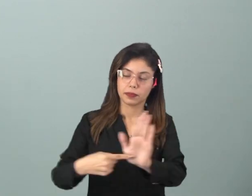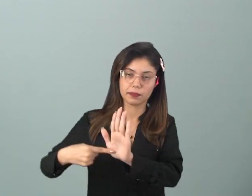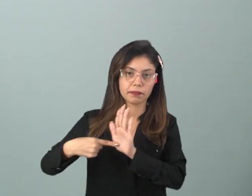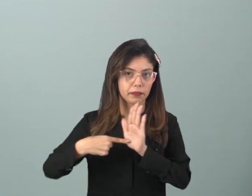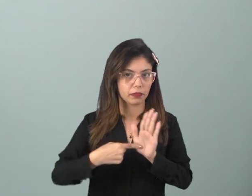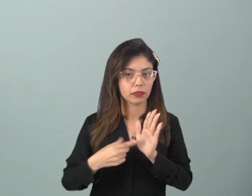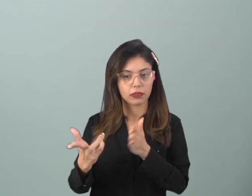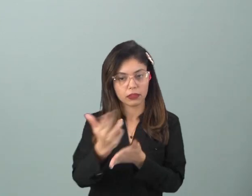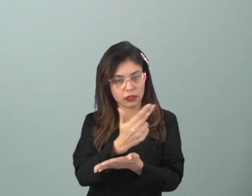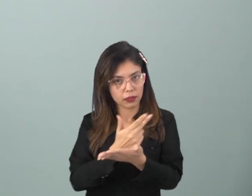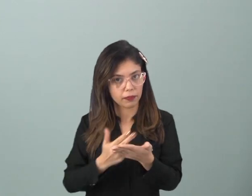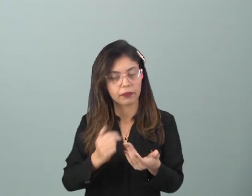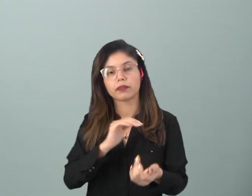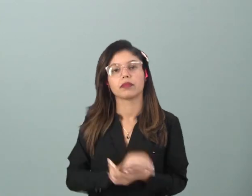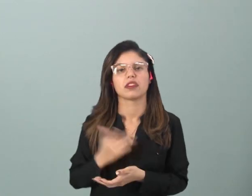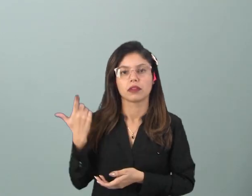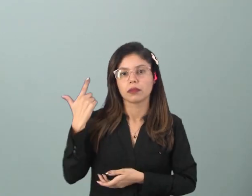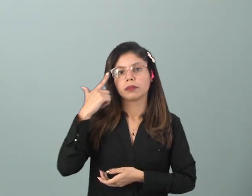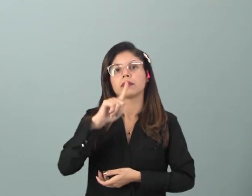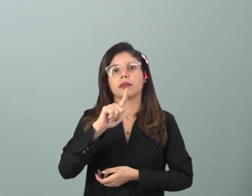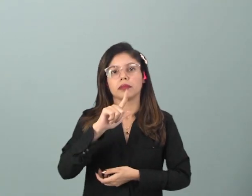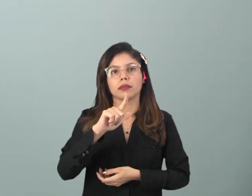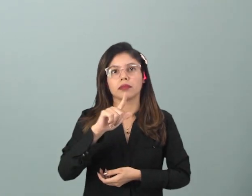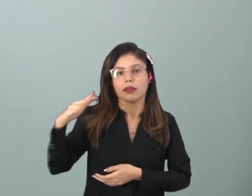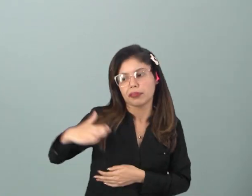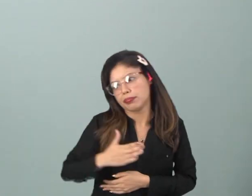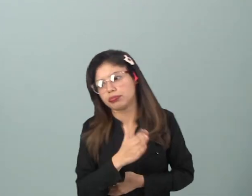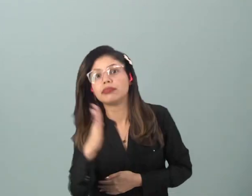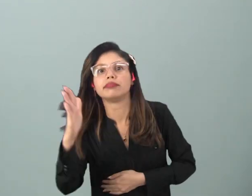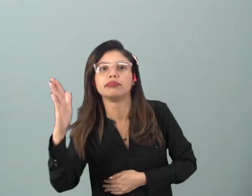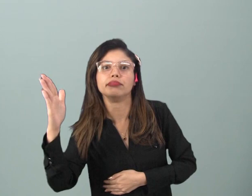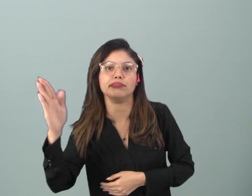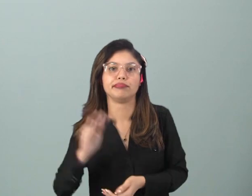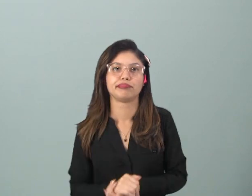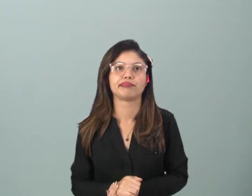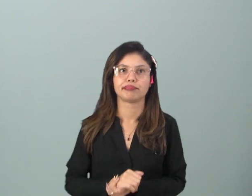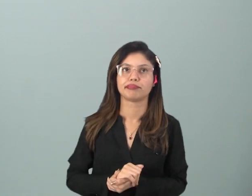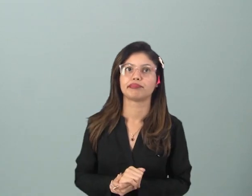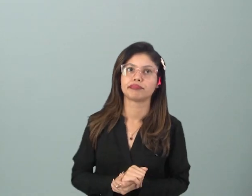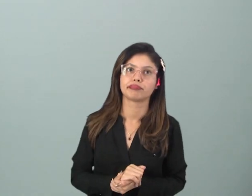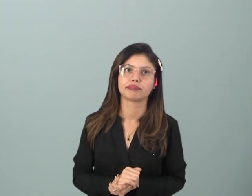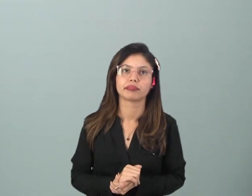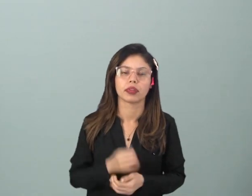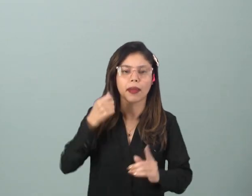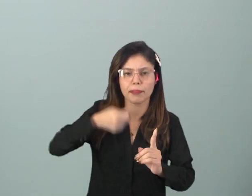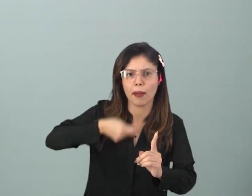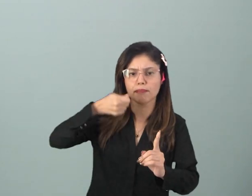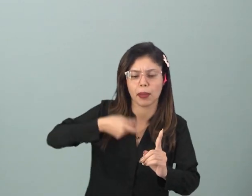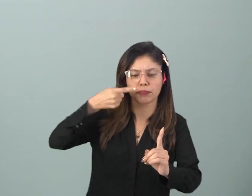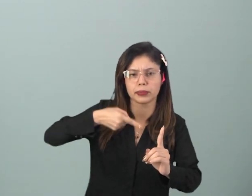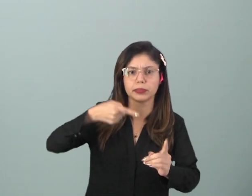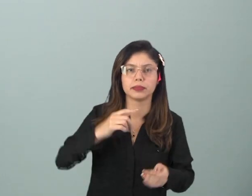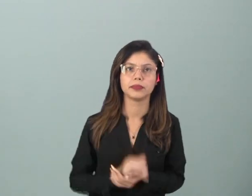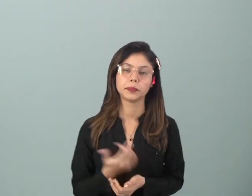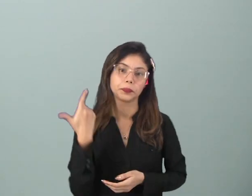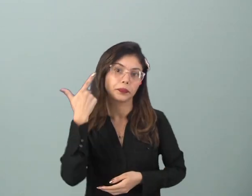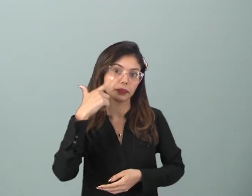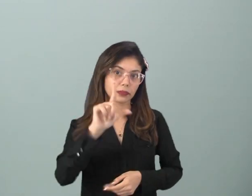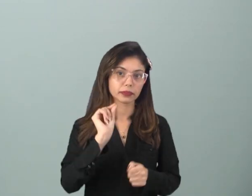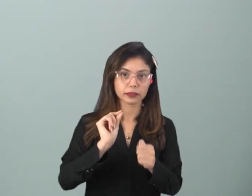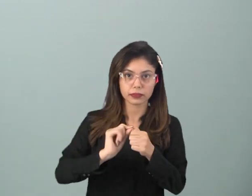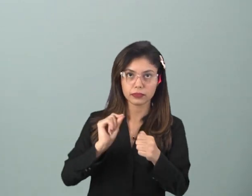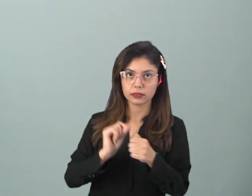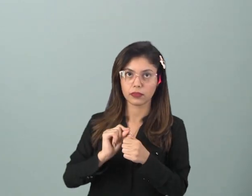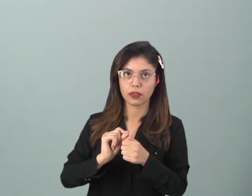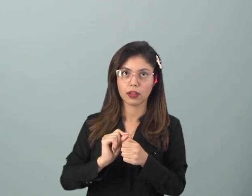grande, né, de artistas que conseguiram driblar, né, essa repressão. E eles conseguiram fazendo isso